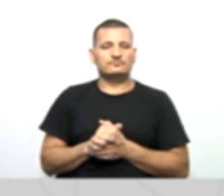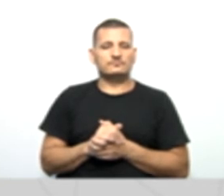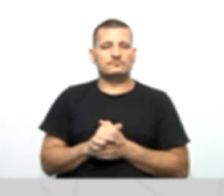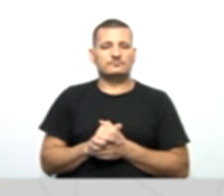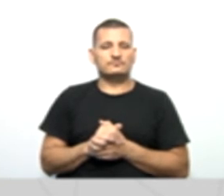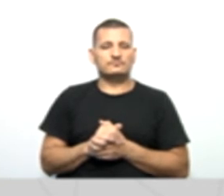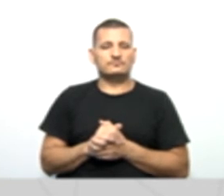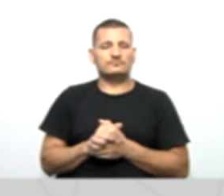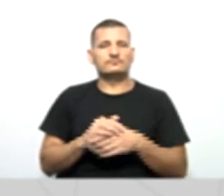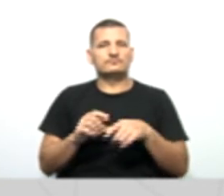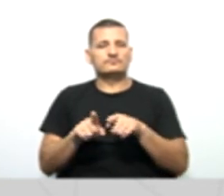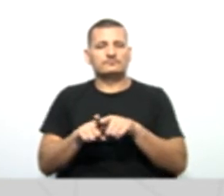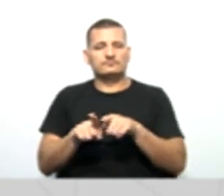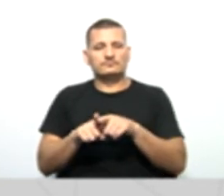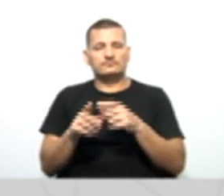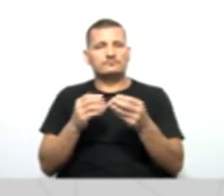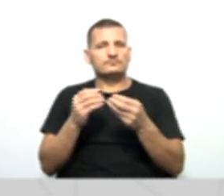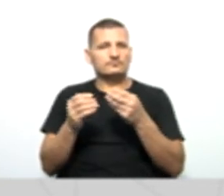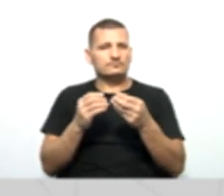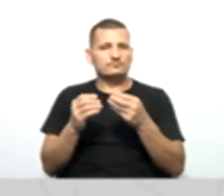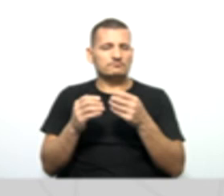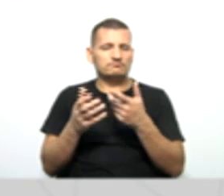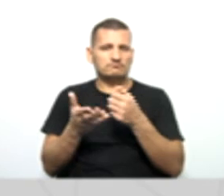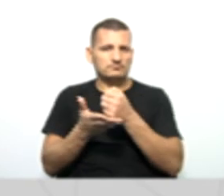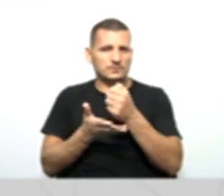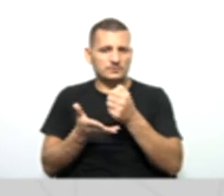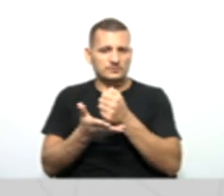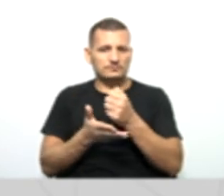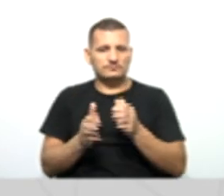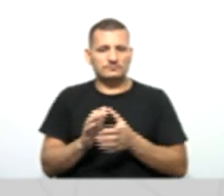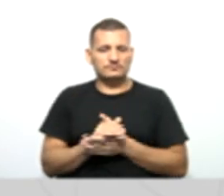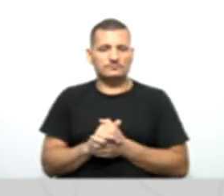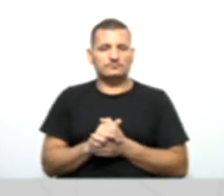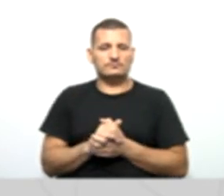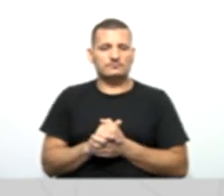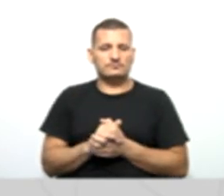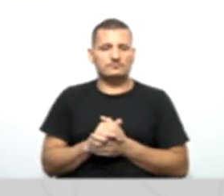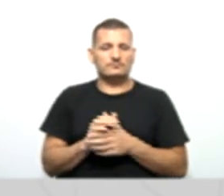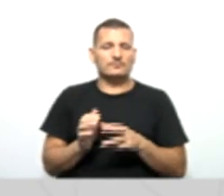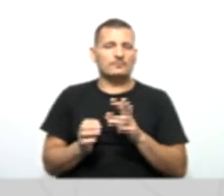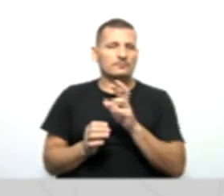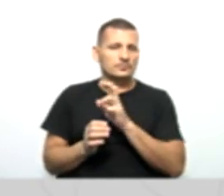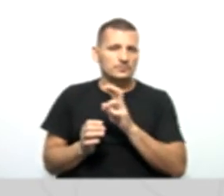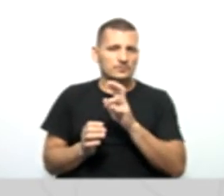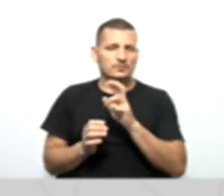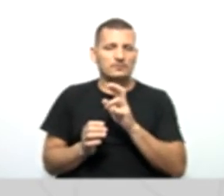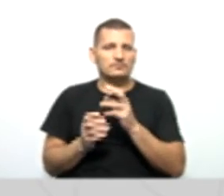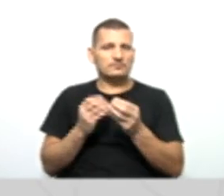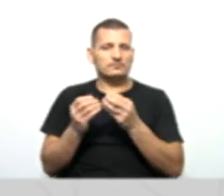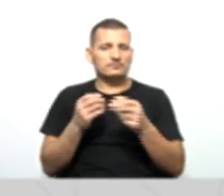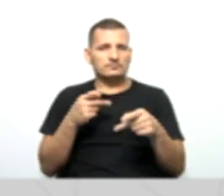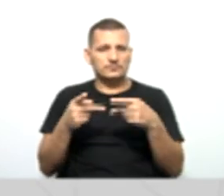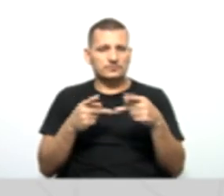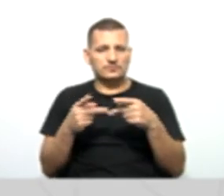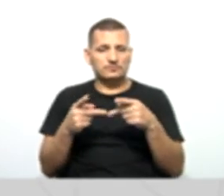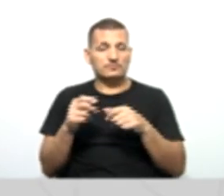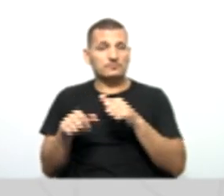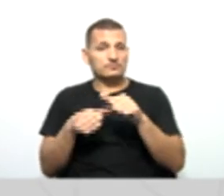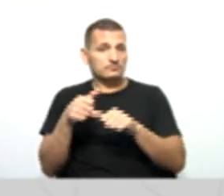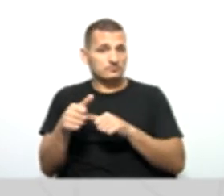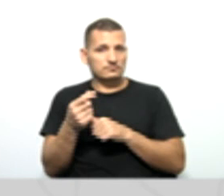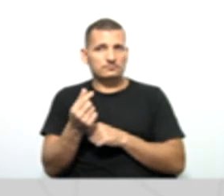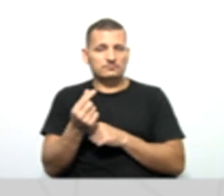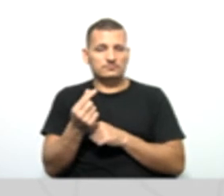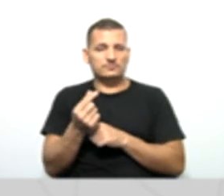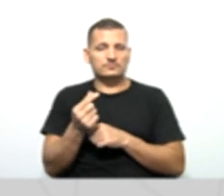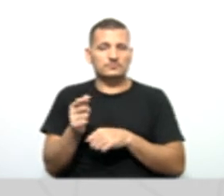para estabelecer uma linha de base. Monitorar o status do projeto para atualizar o orçamento